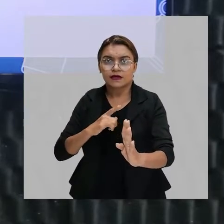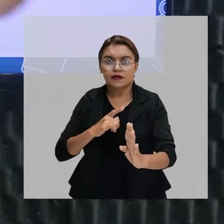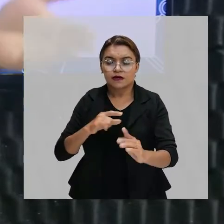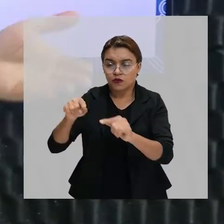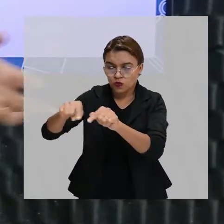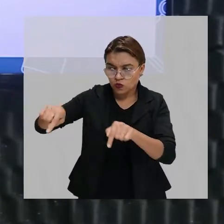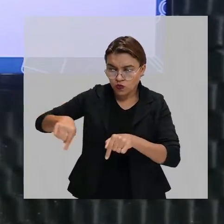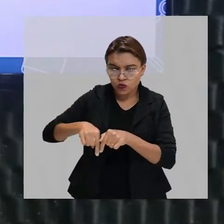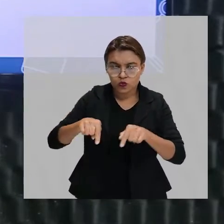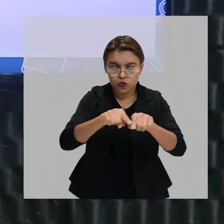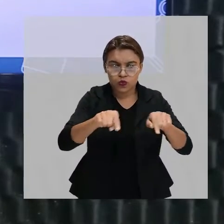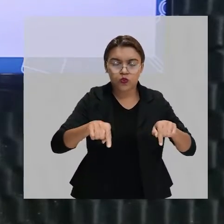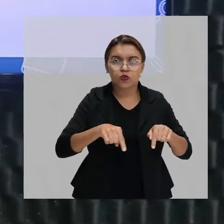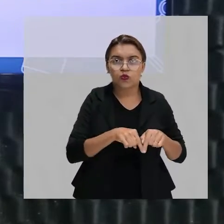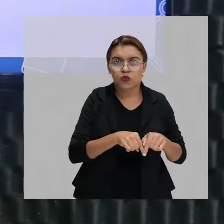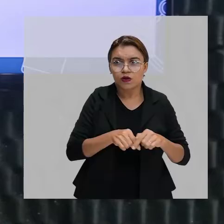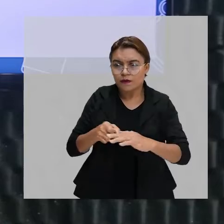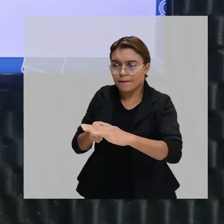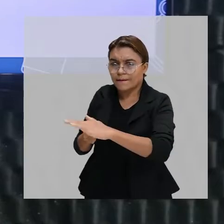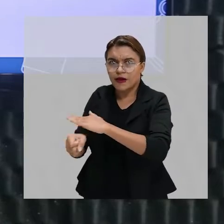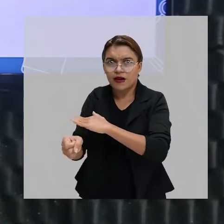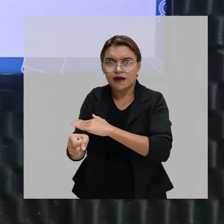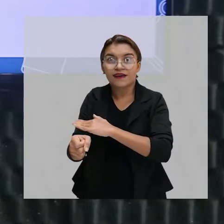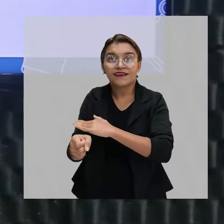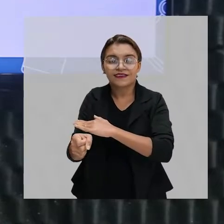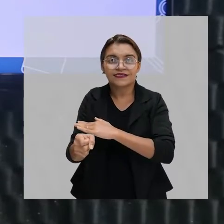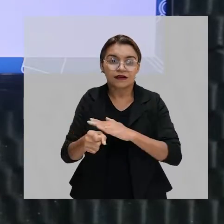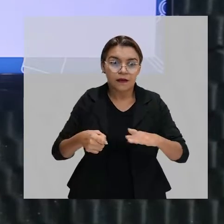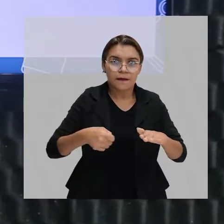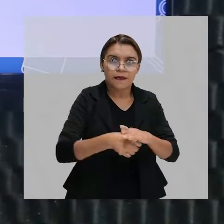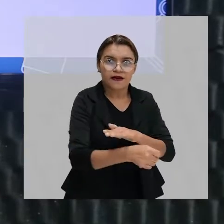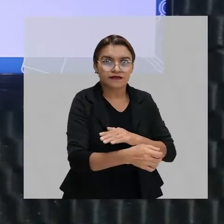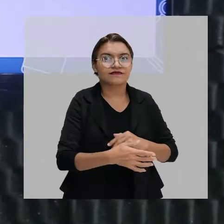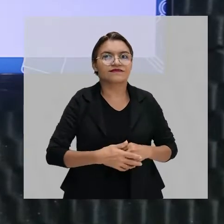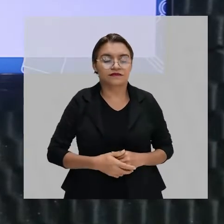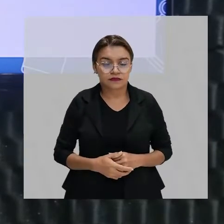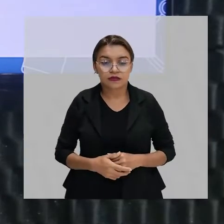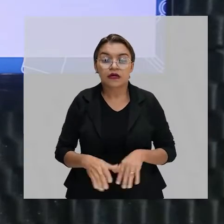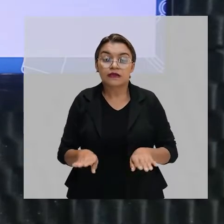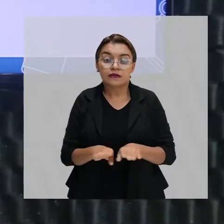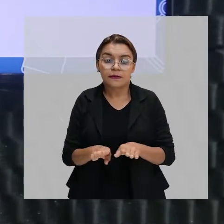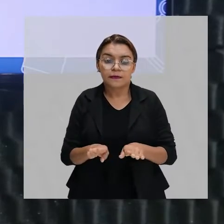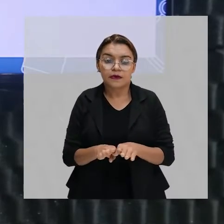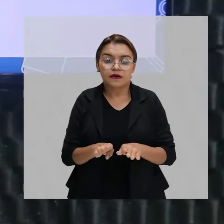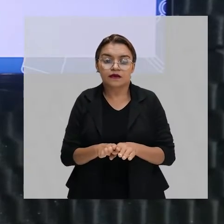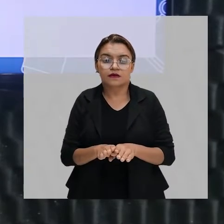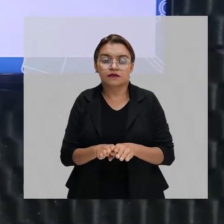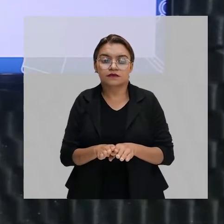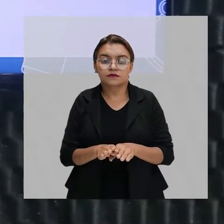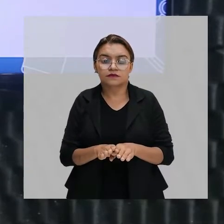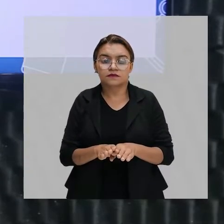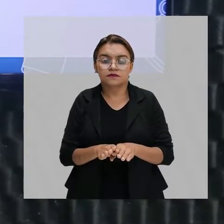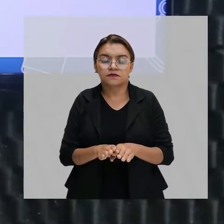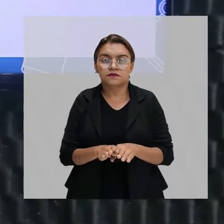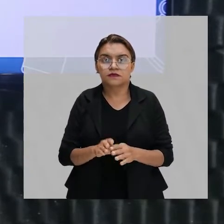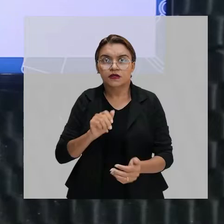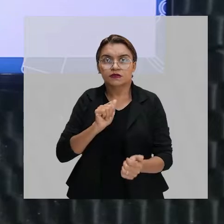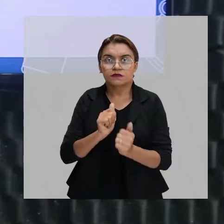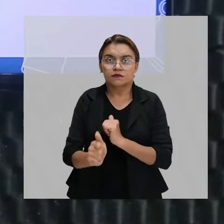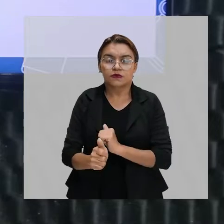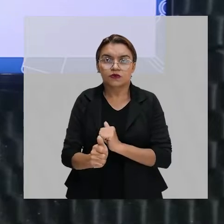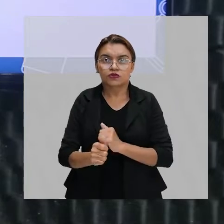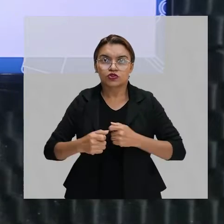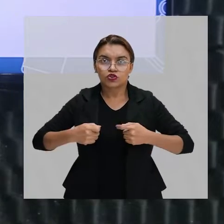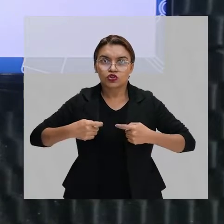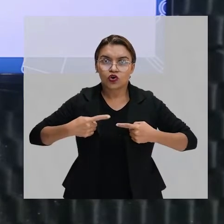que entrar no campo da equipa adversária o basquete por exemplo e os esportes de combate tá bem aqui ó o esporte de